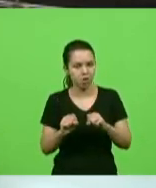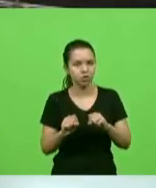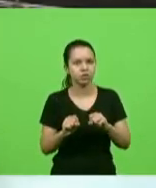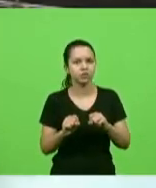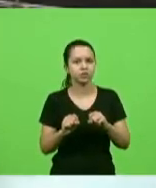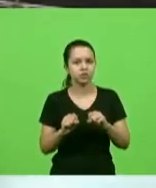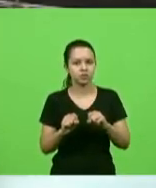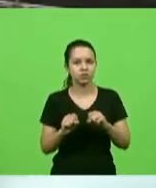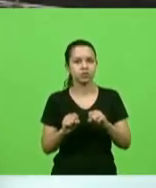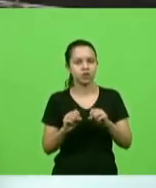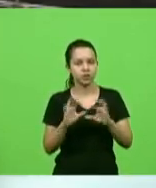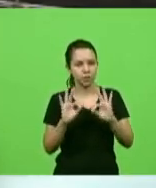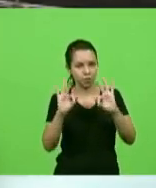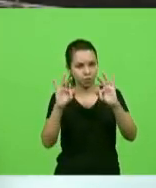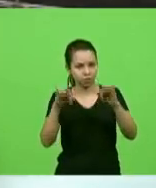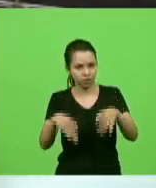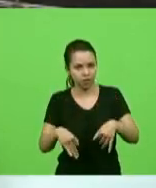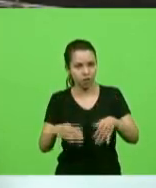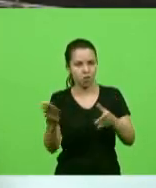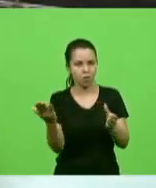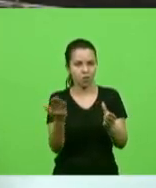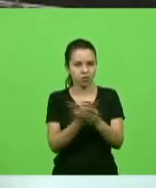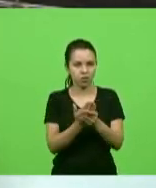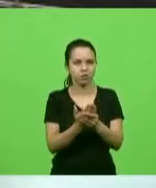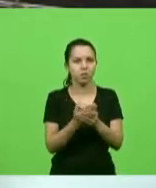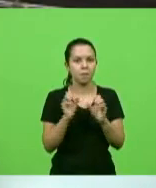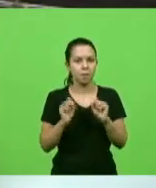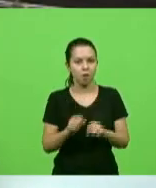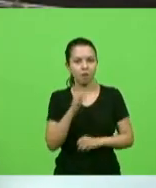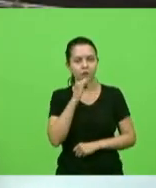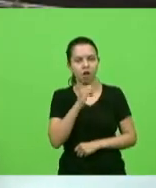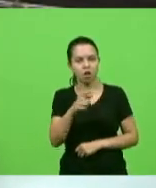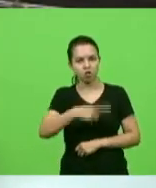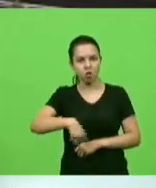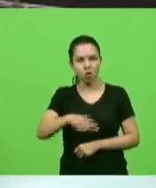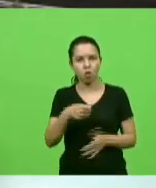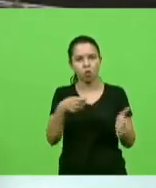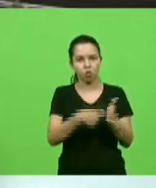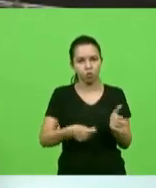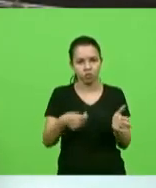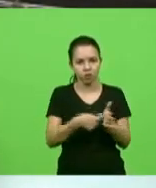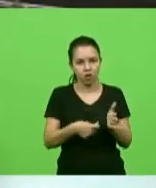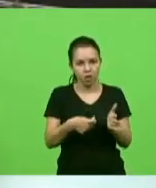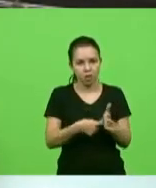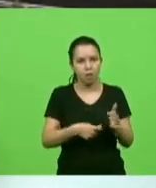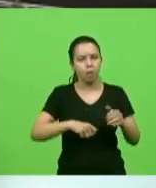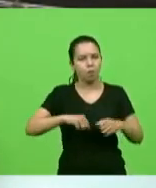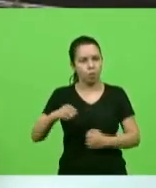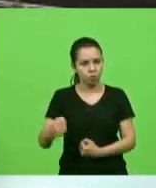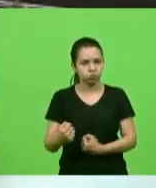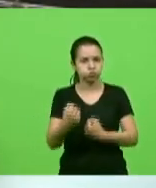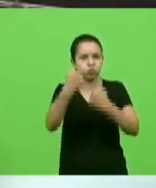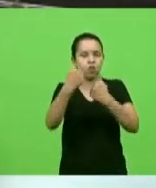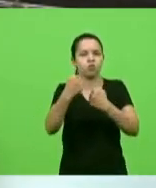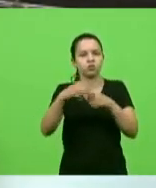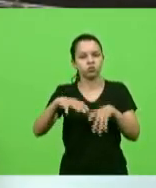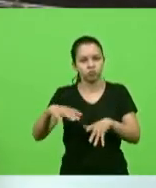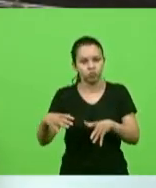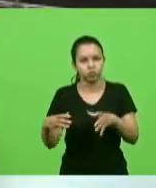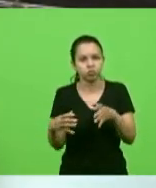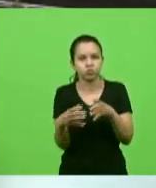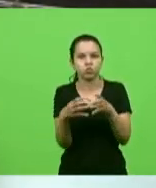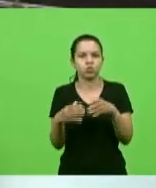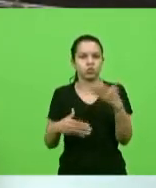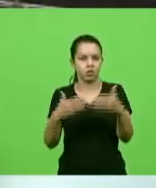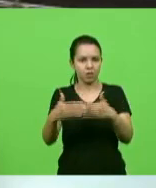todo esse processo é de que lutaremos. Com todas as nossas forças para que